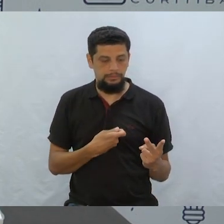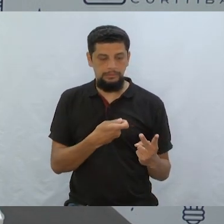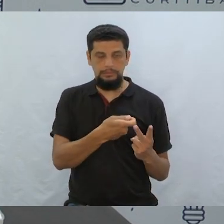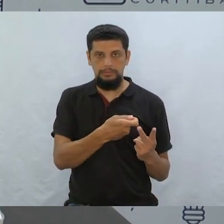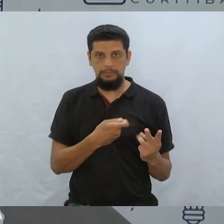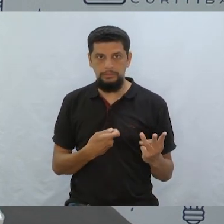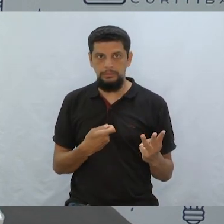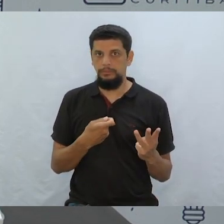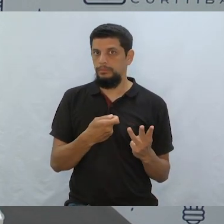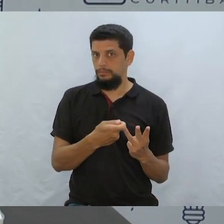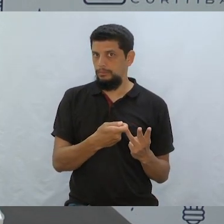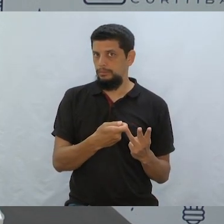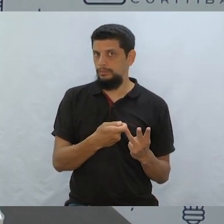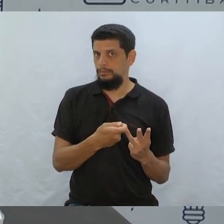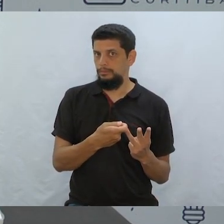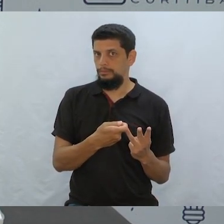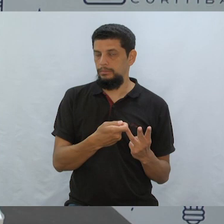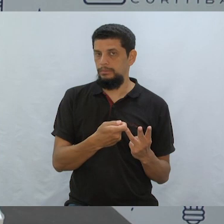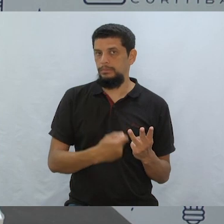e um para o Max.